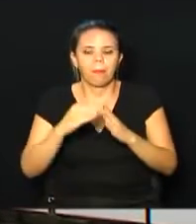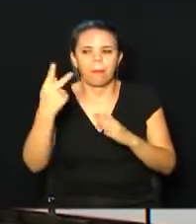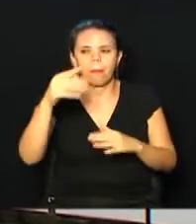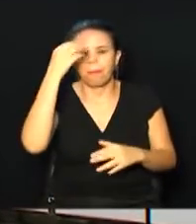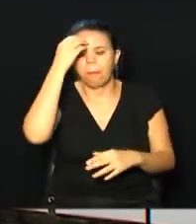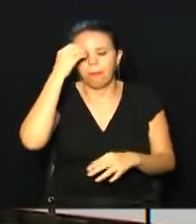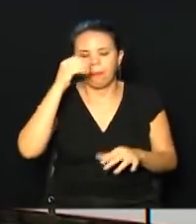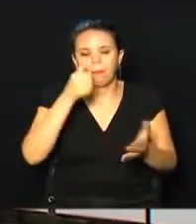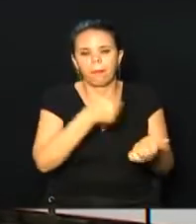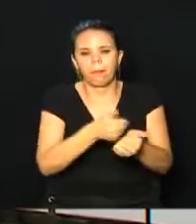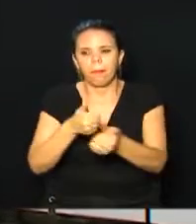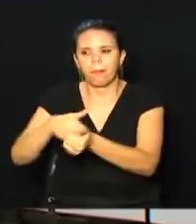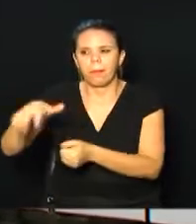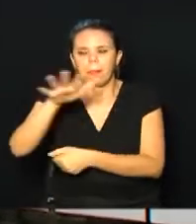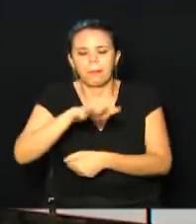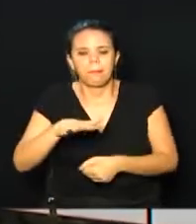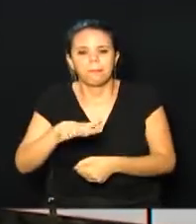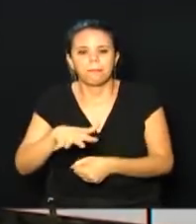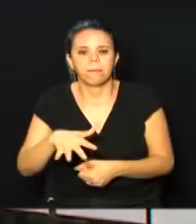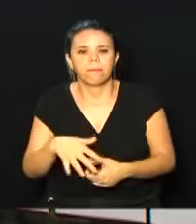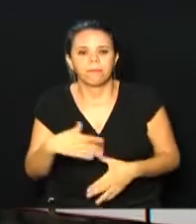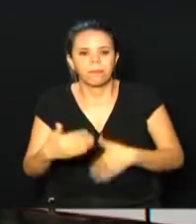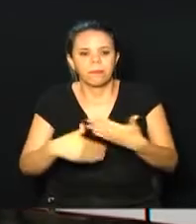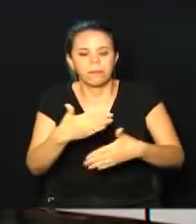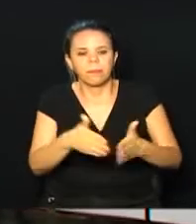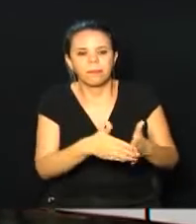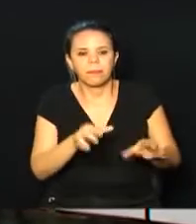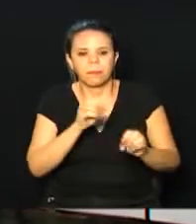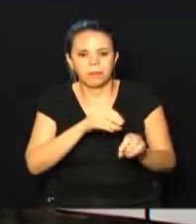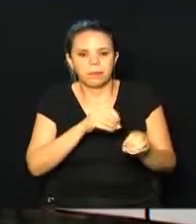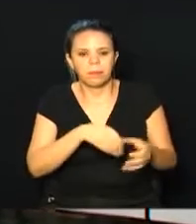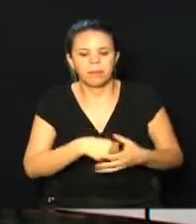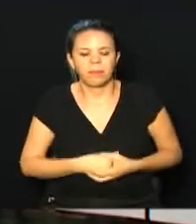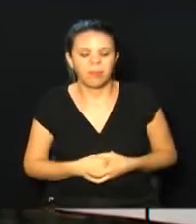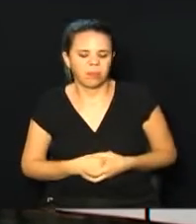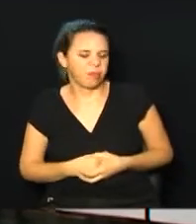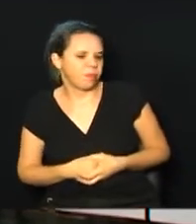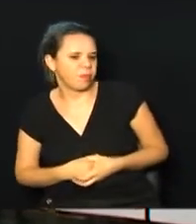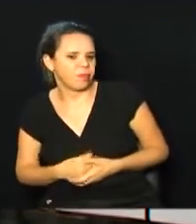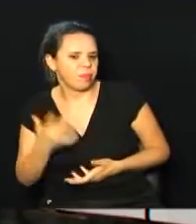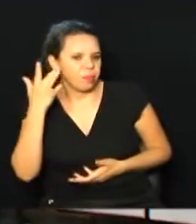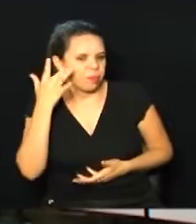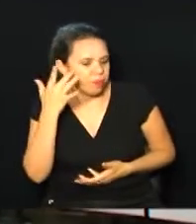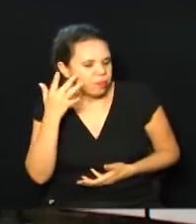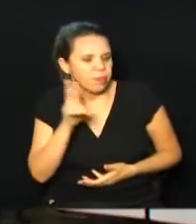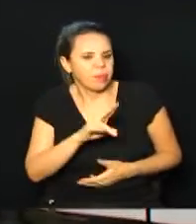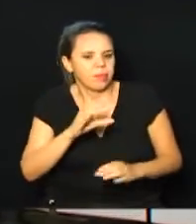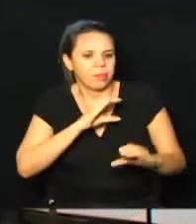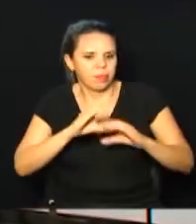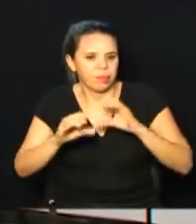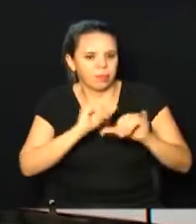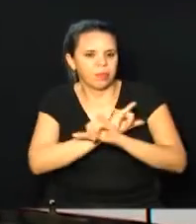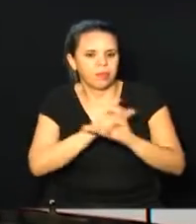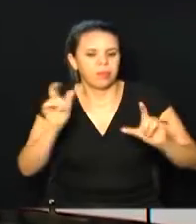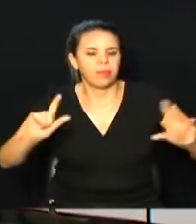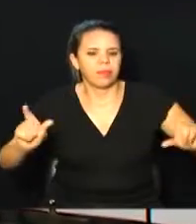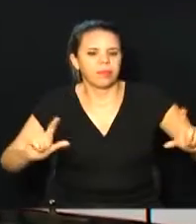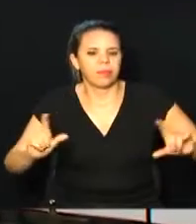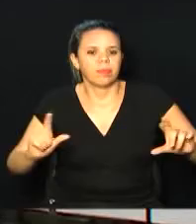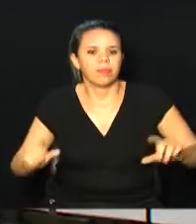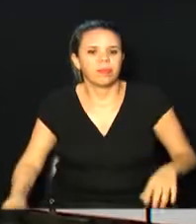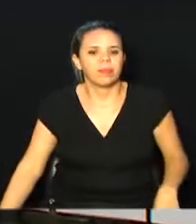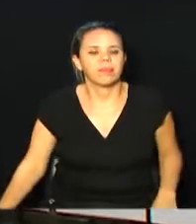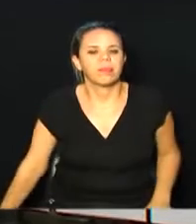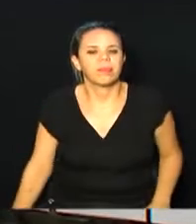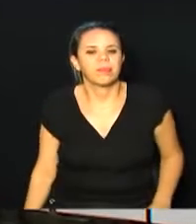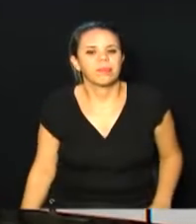e do entorno, né? E é um processo de educação. Eu acho que usar os meios de comunicação, a estrutura